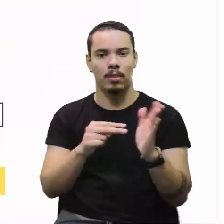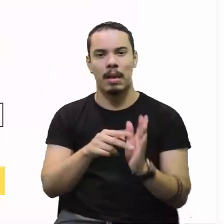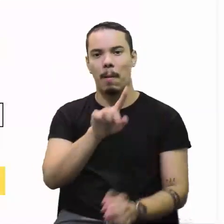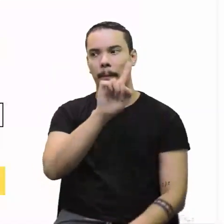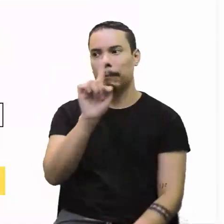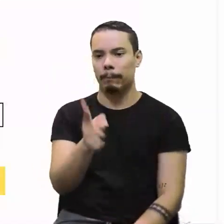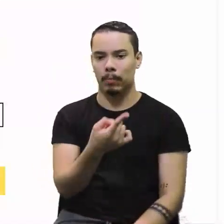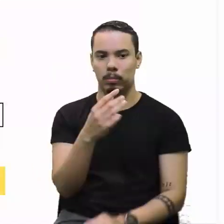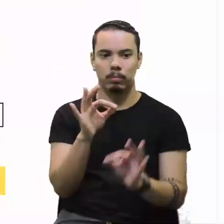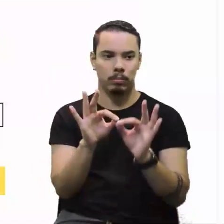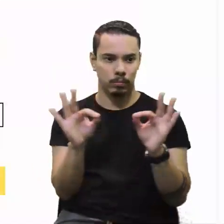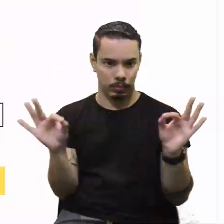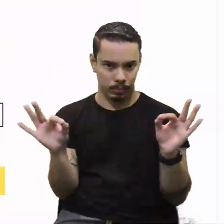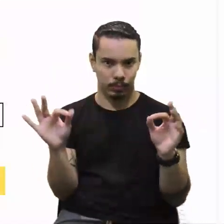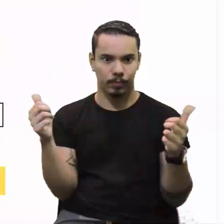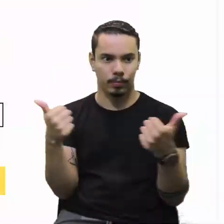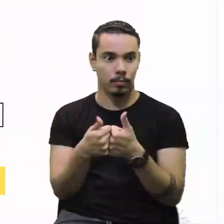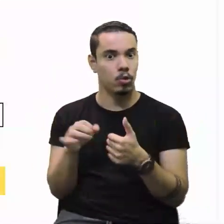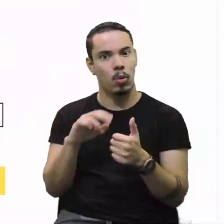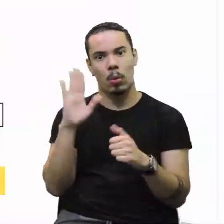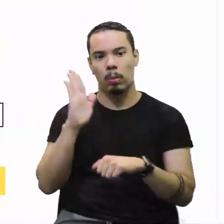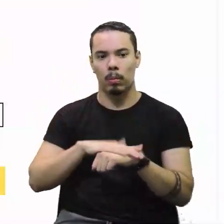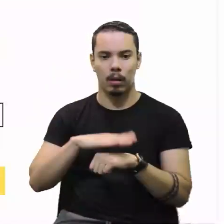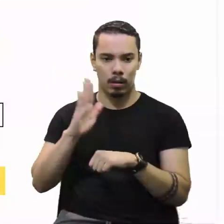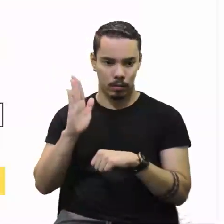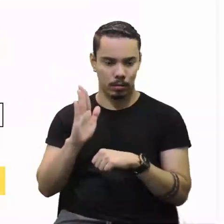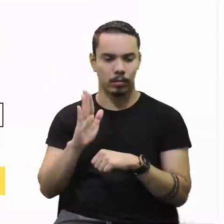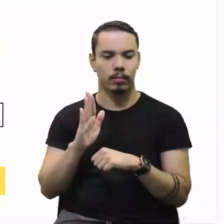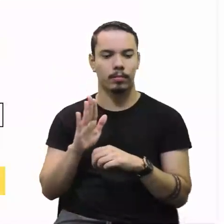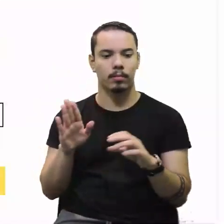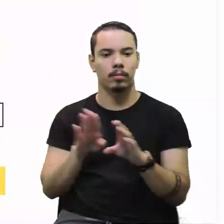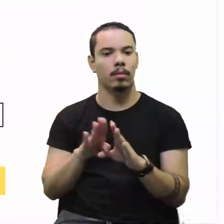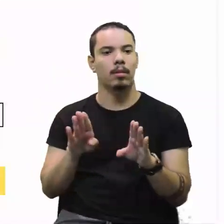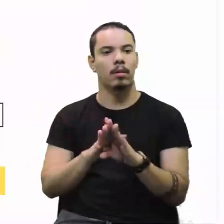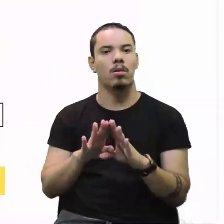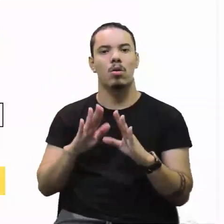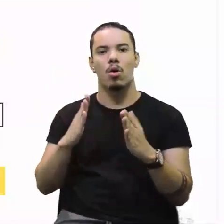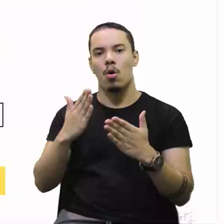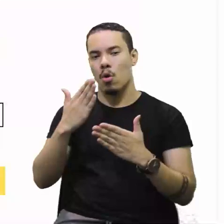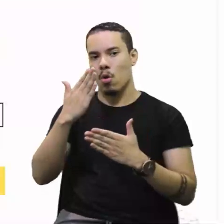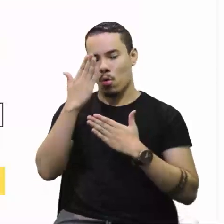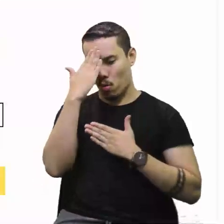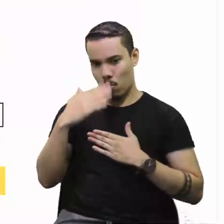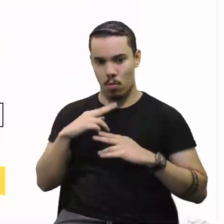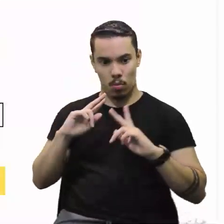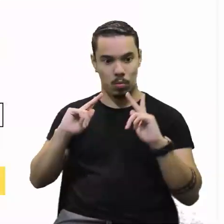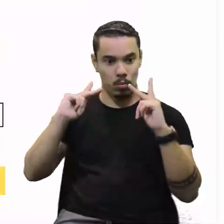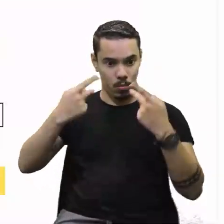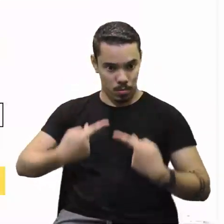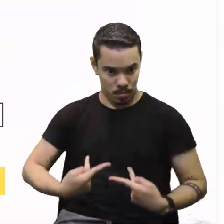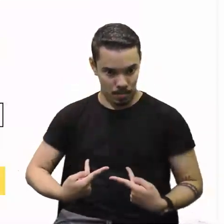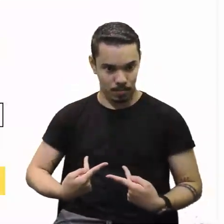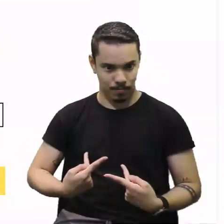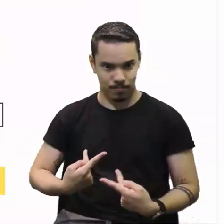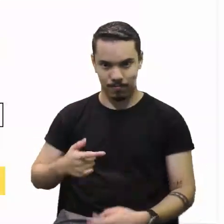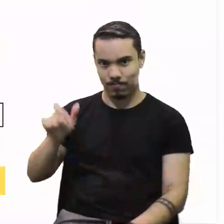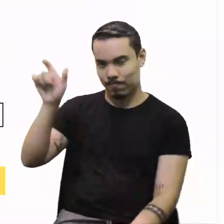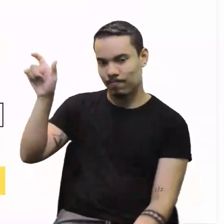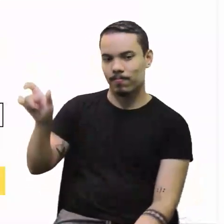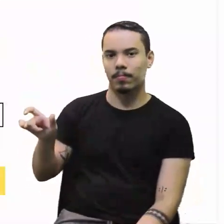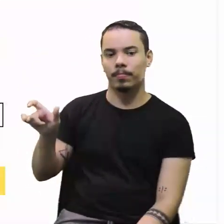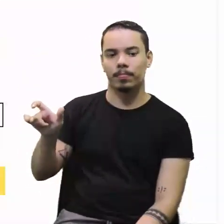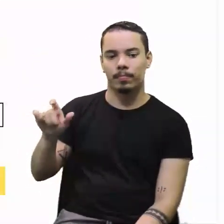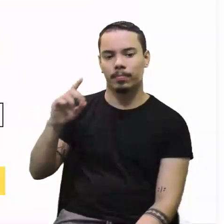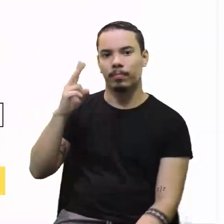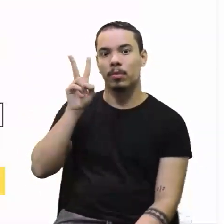1000 metros, tem edifício de 1000 metros, até mais de 1000, claro. Os humanos aqui, ó, nós temos já humano, né? 2